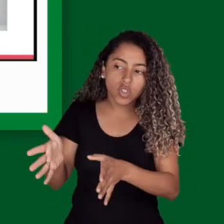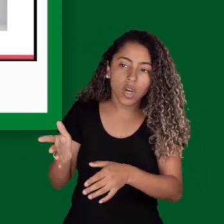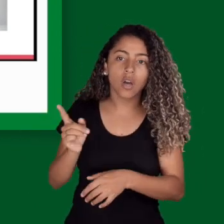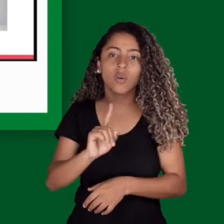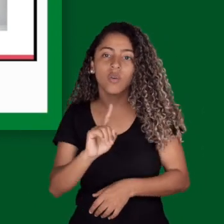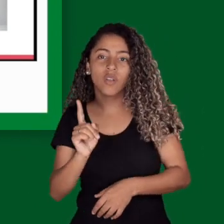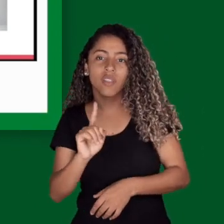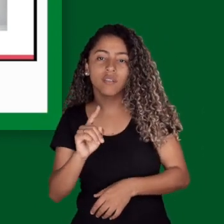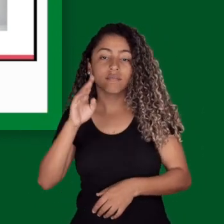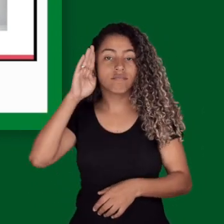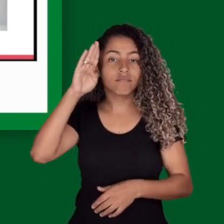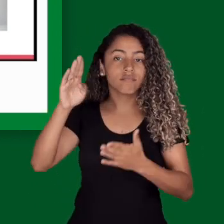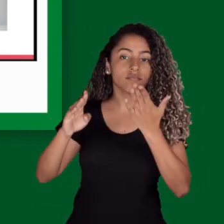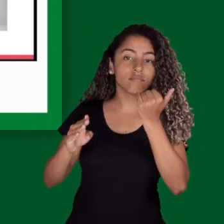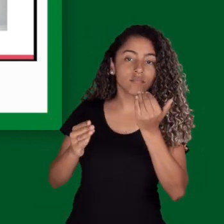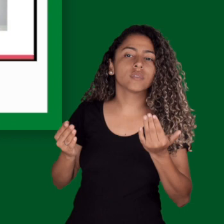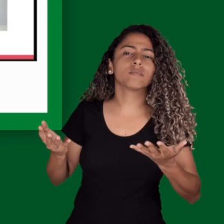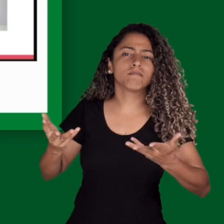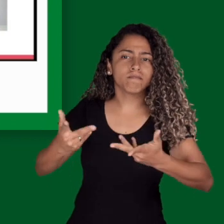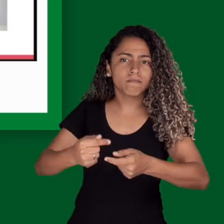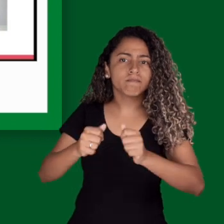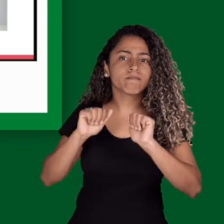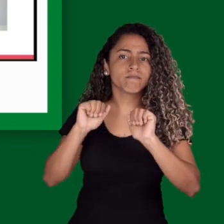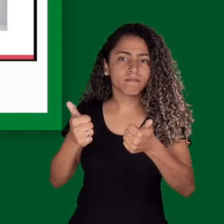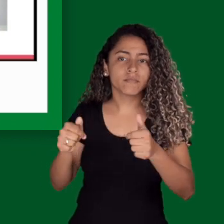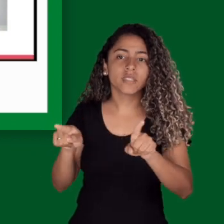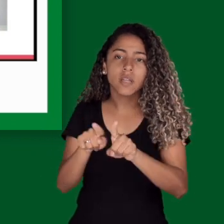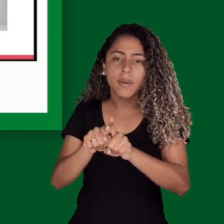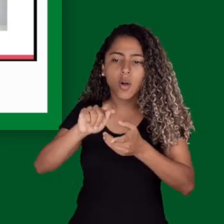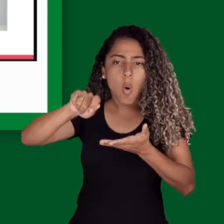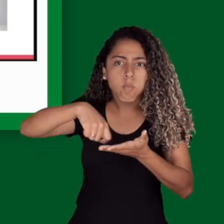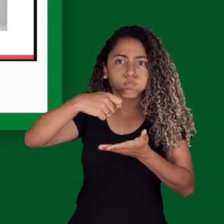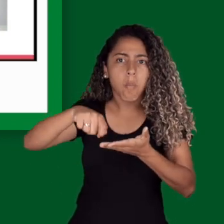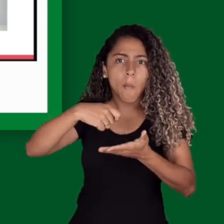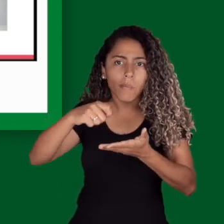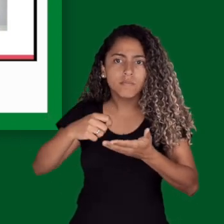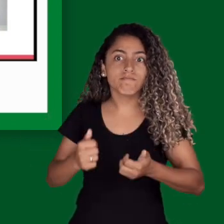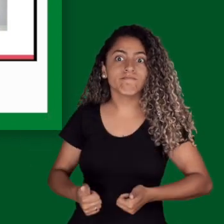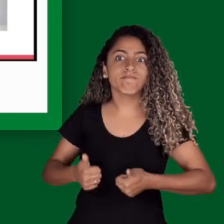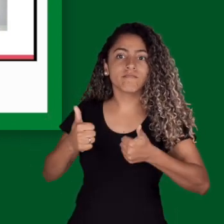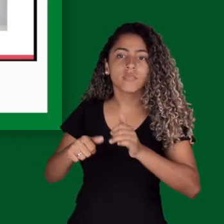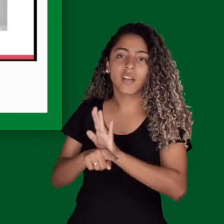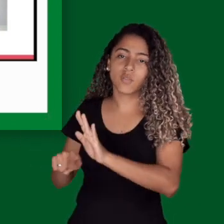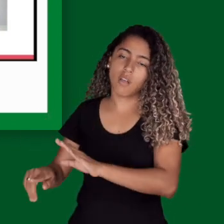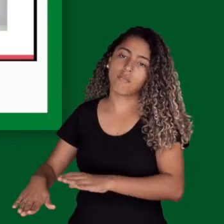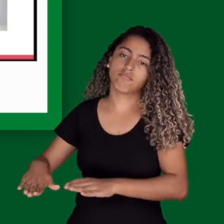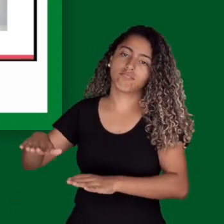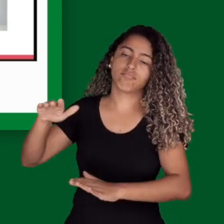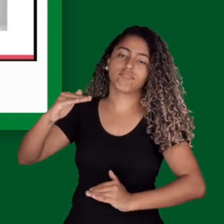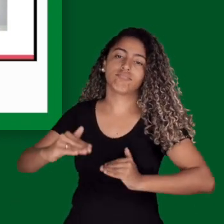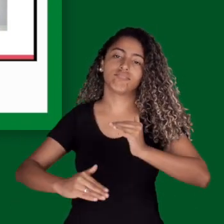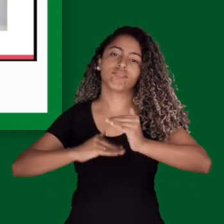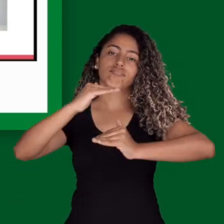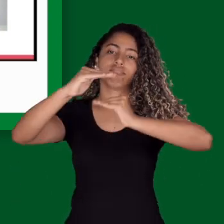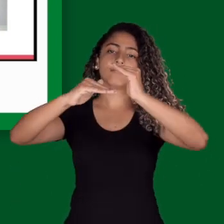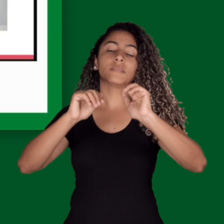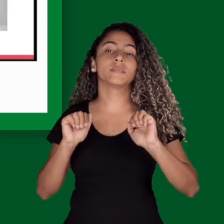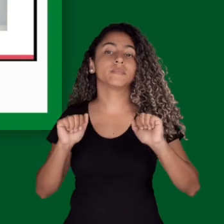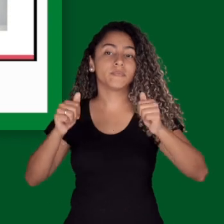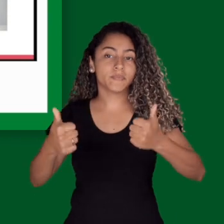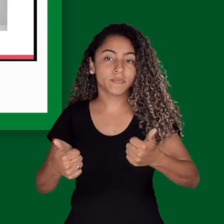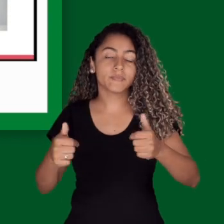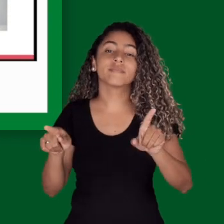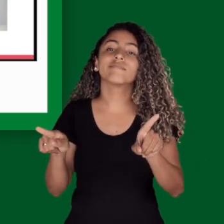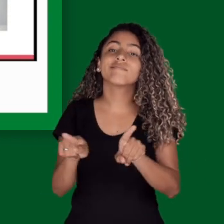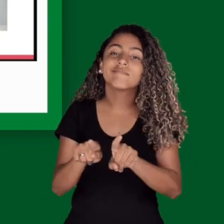uma alimentação com a ingestão de alimentos de qualidade e em quantidades suficientes para promover o crescimento e desenvolvimento adequado dessa